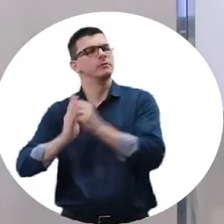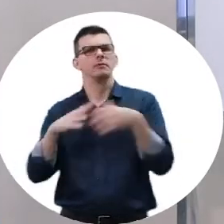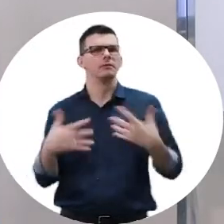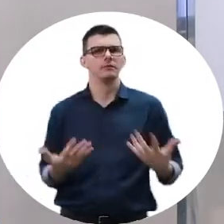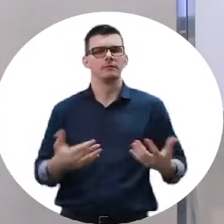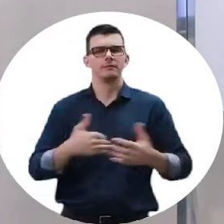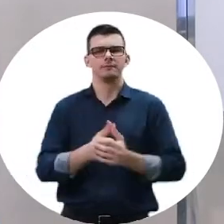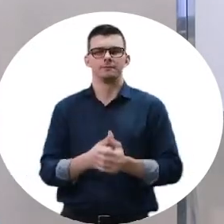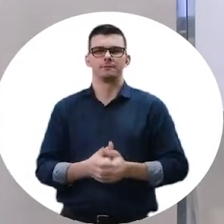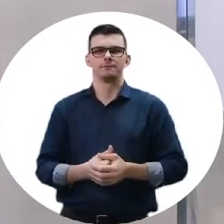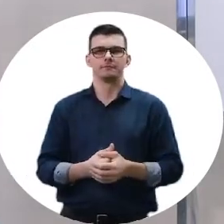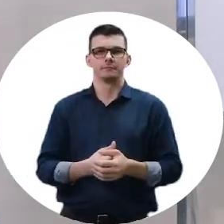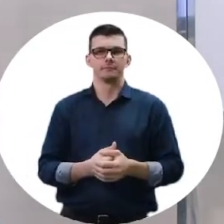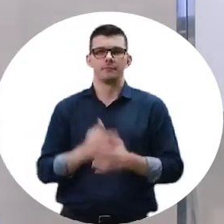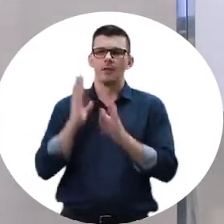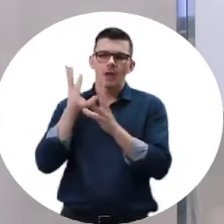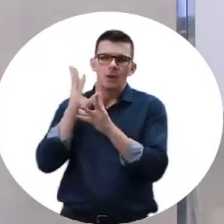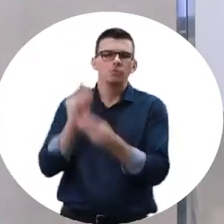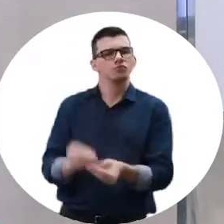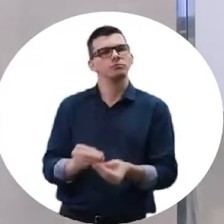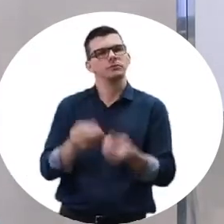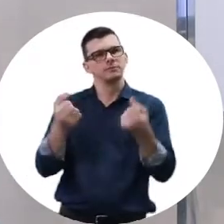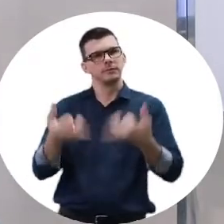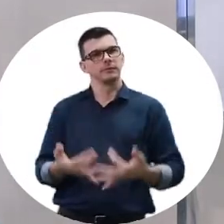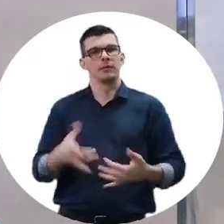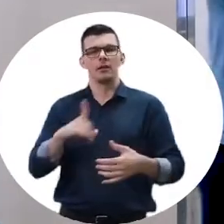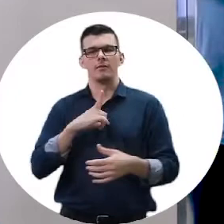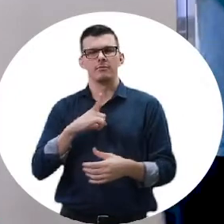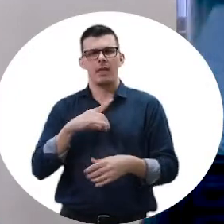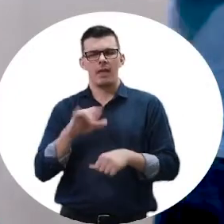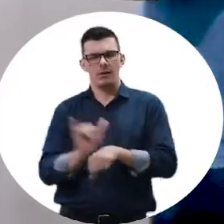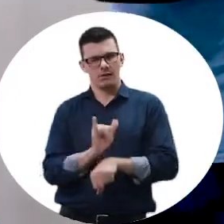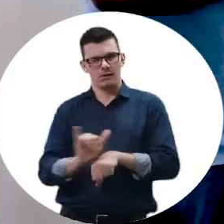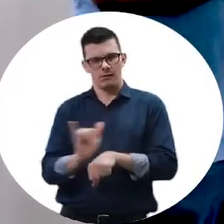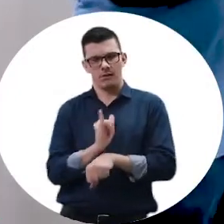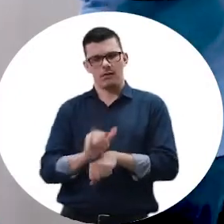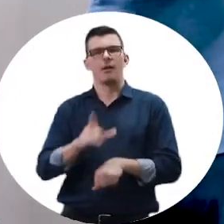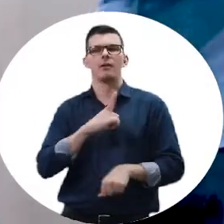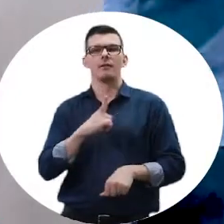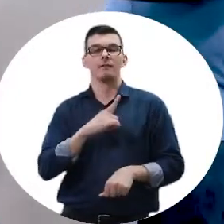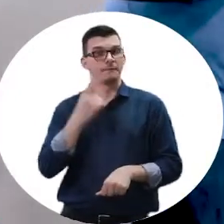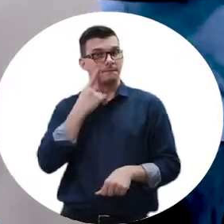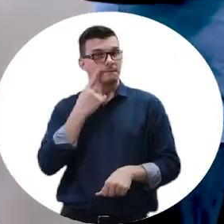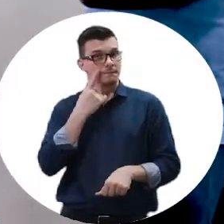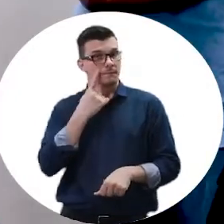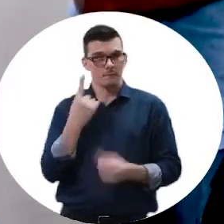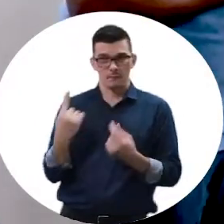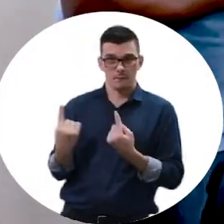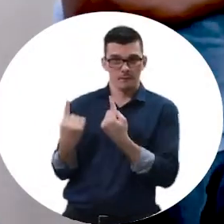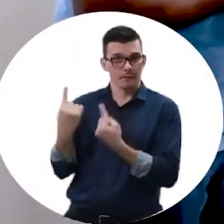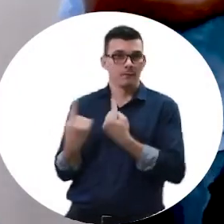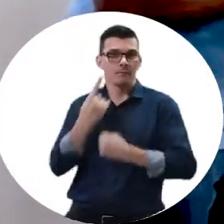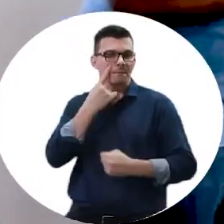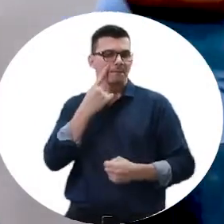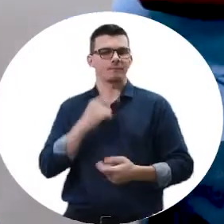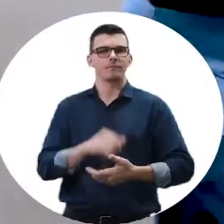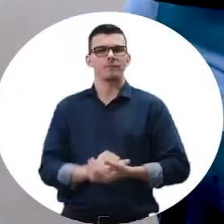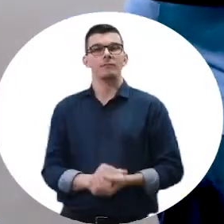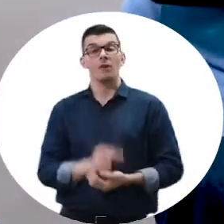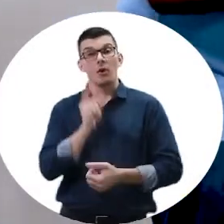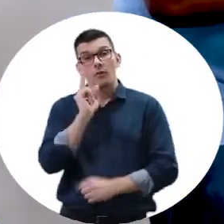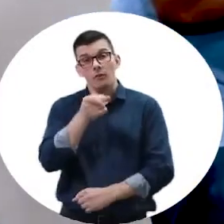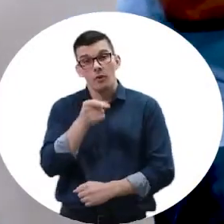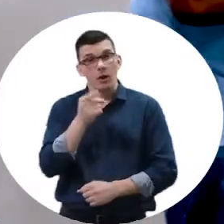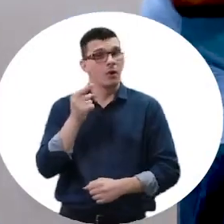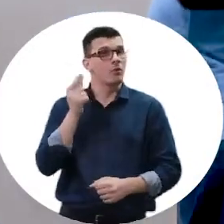B? Então vamos. Para resolver essa questão aí, tem um macetezinho para achar a aceleração. Presta atenção aqui agora, um macetezinho,